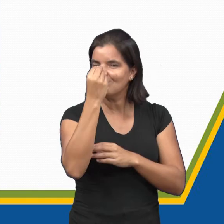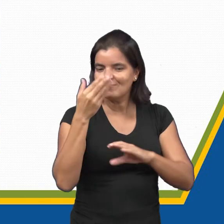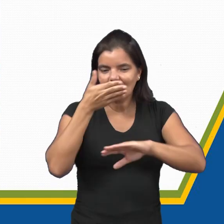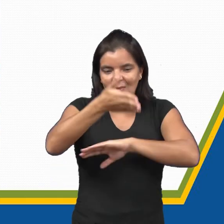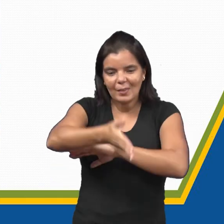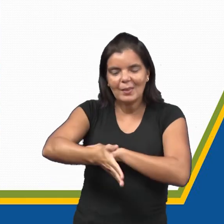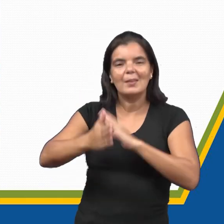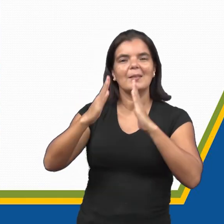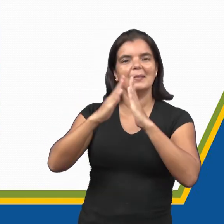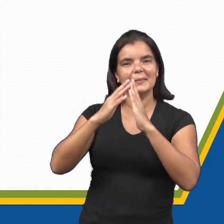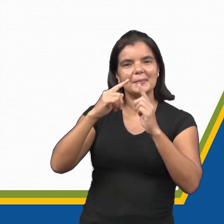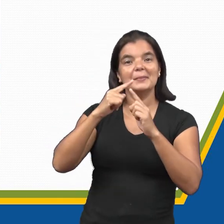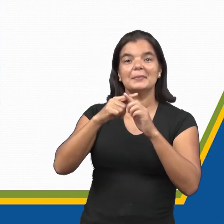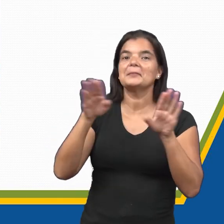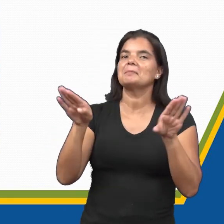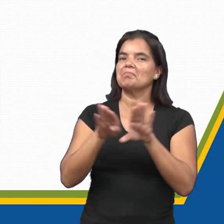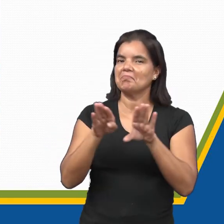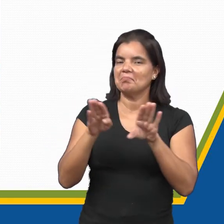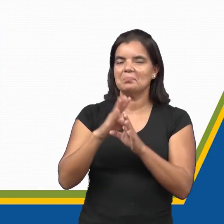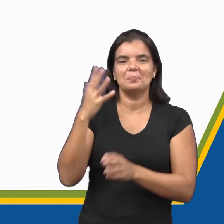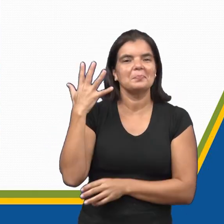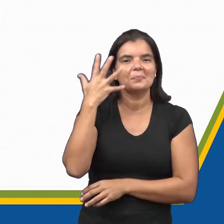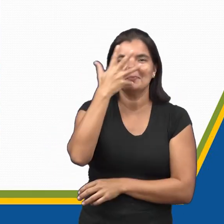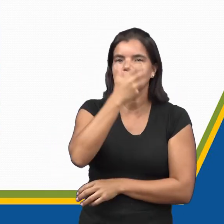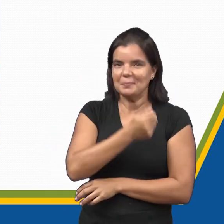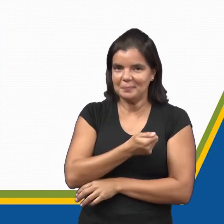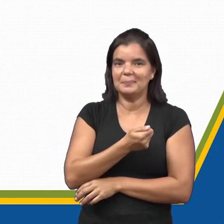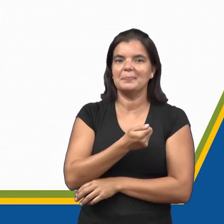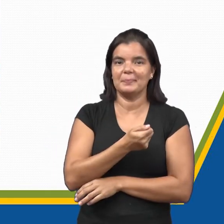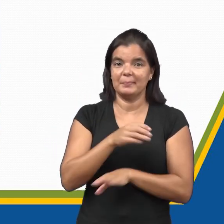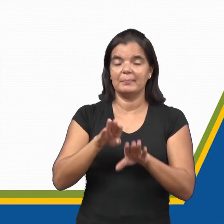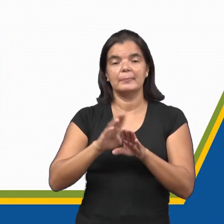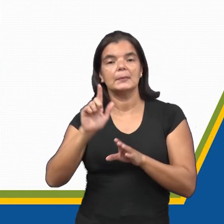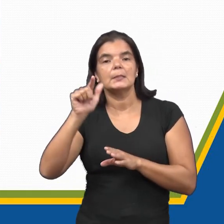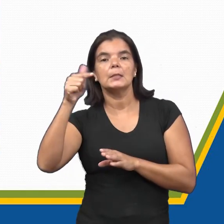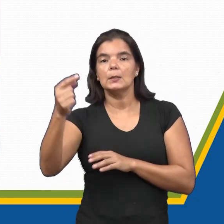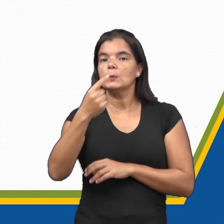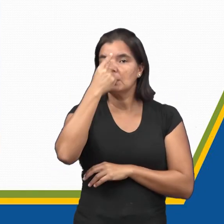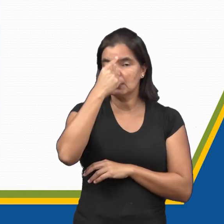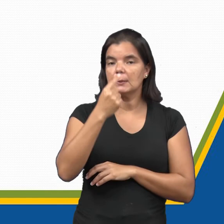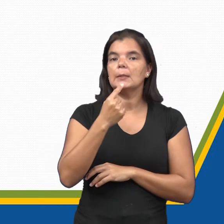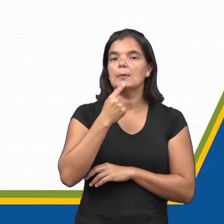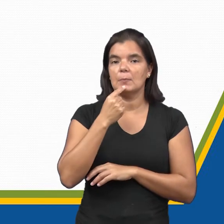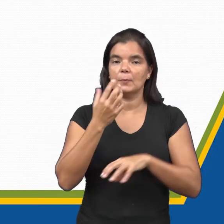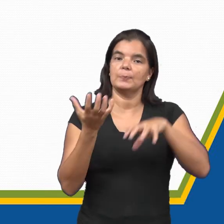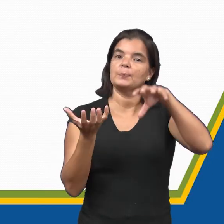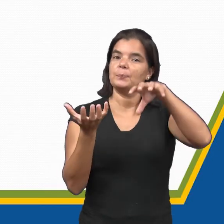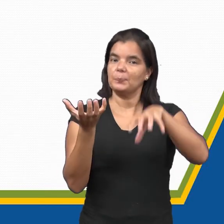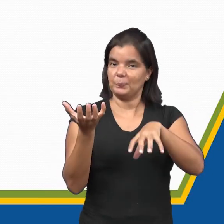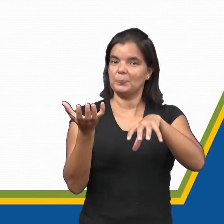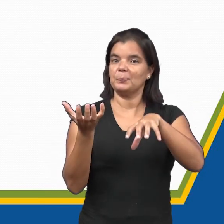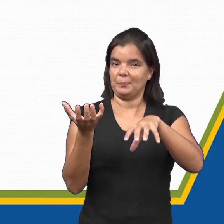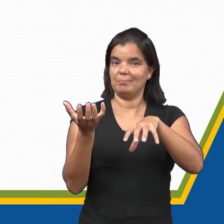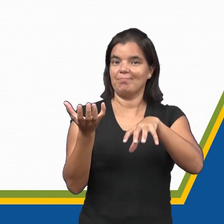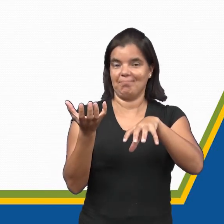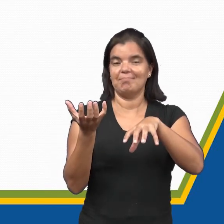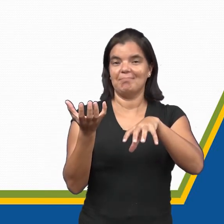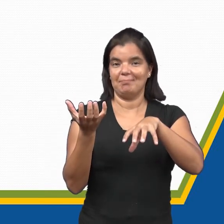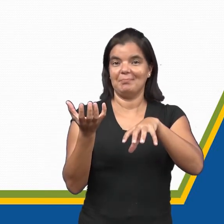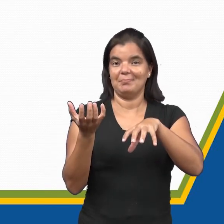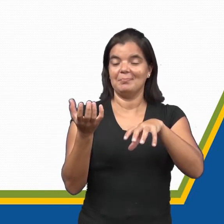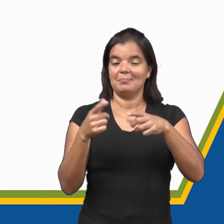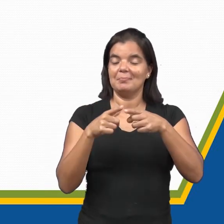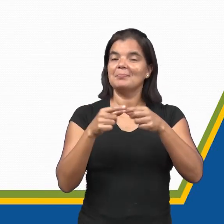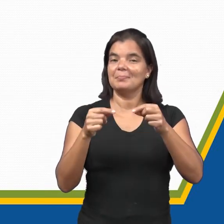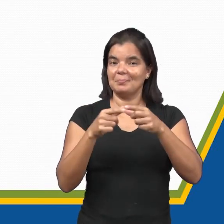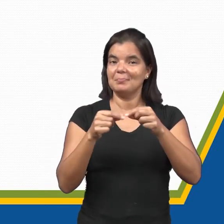da igreja, que também é uma verdadeira obra de arte lá dentro. E a outra imagem é o Congresso Nacional, que é o símbolo de